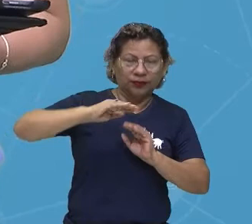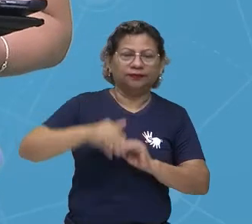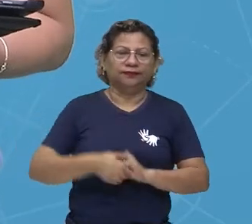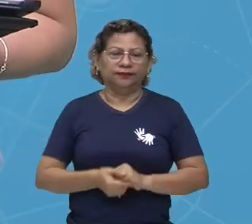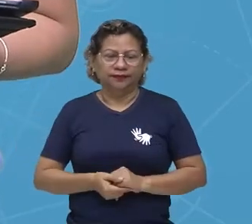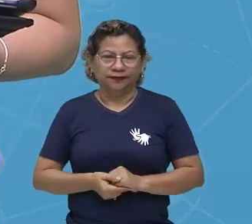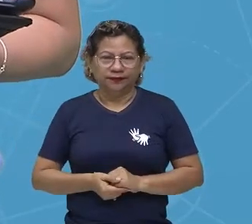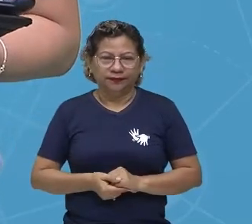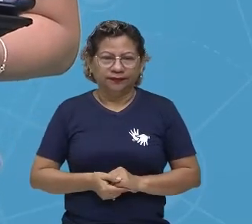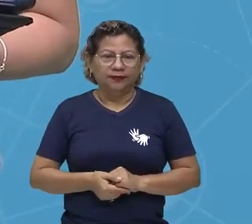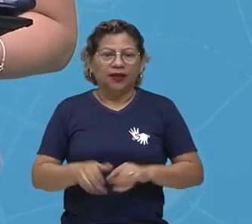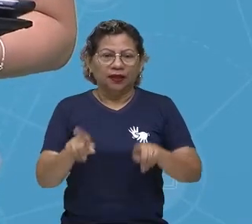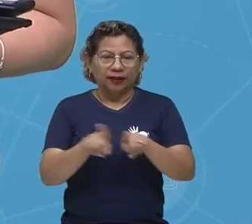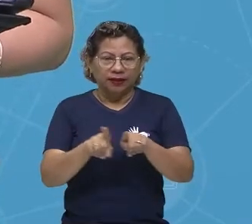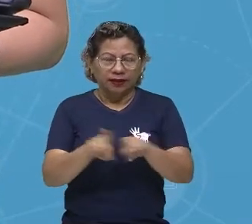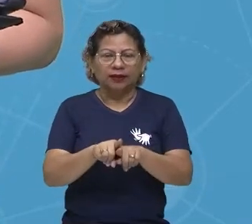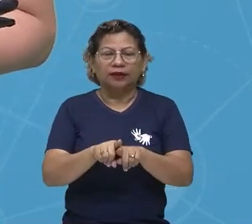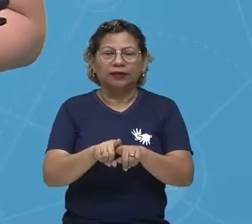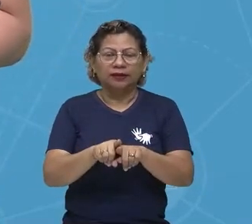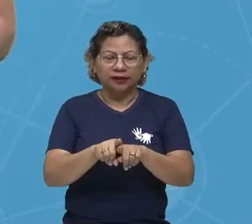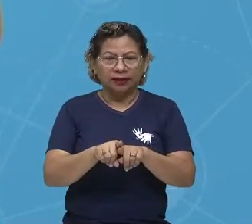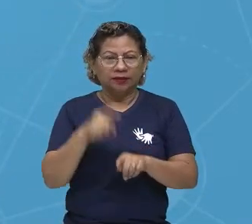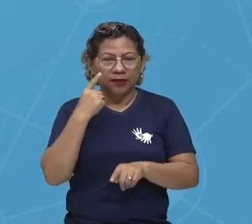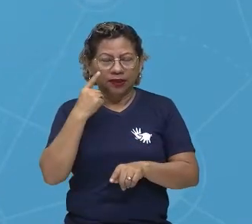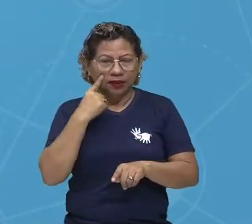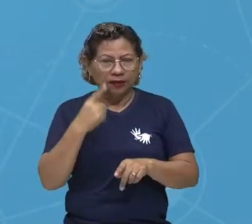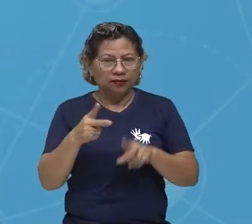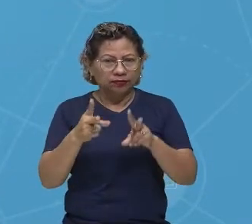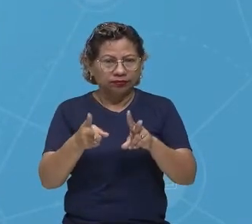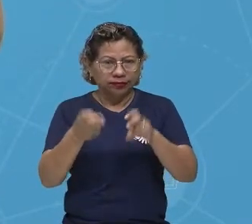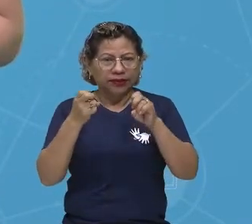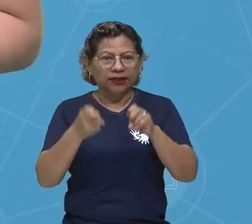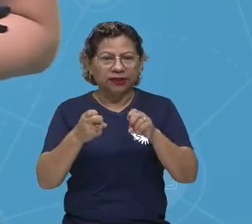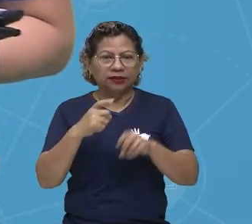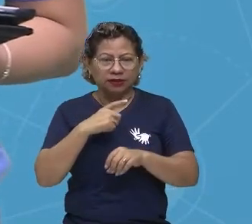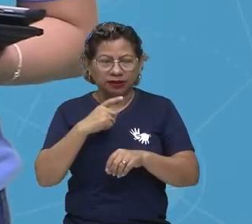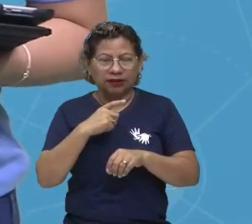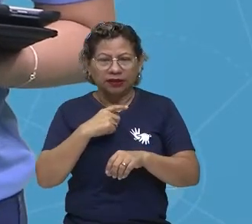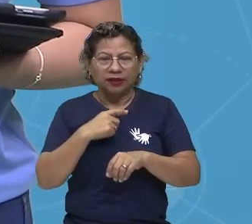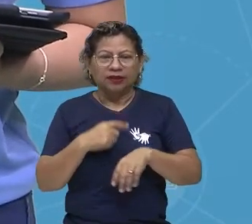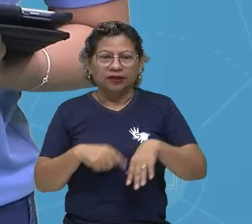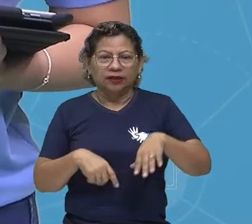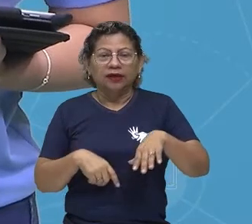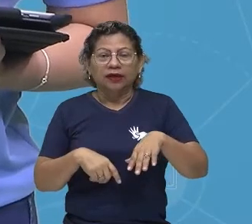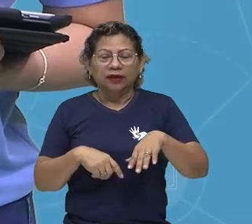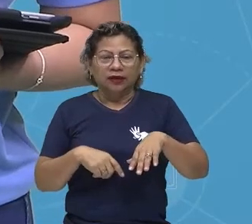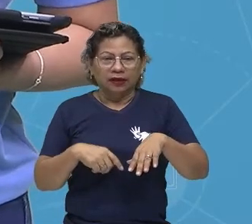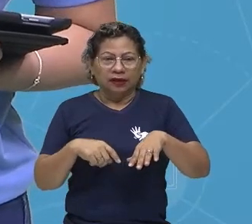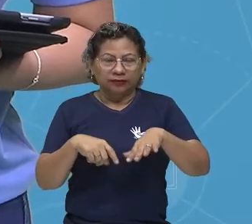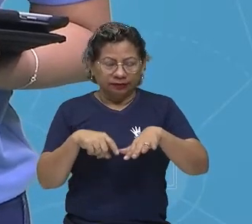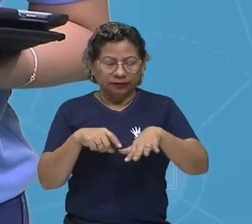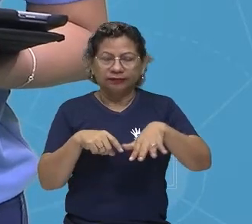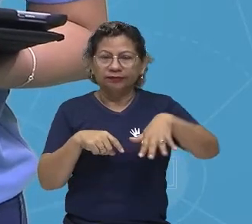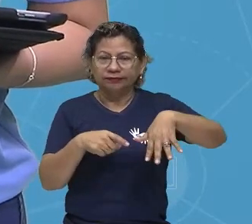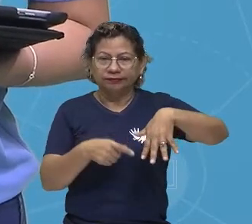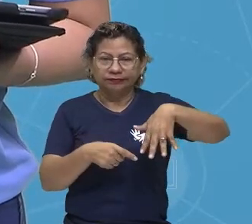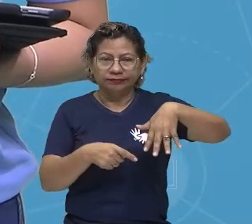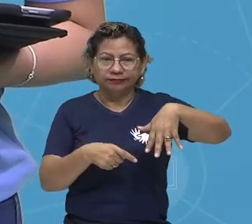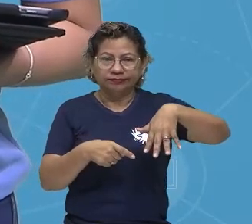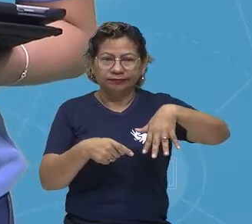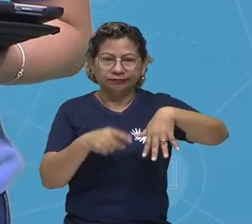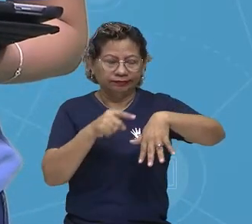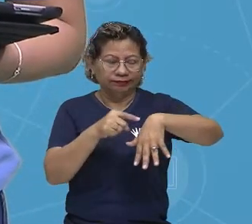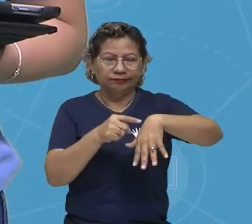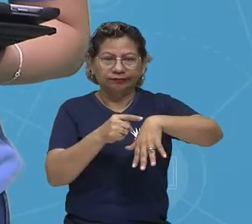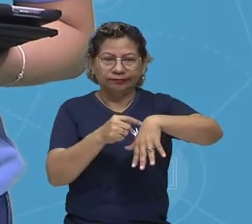dos nossos planos como por exemplo a escápula a gente vai observar os ossos curtos como por exemplo os ossos do carpo que eles estão aqui ó